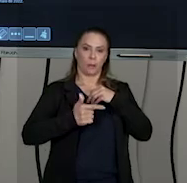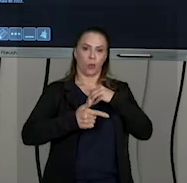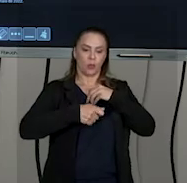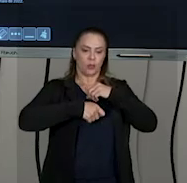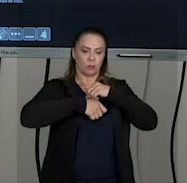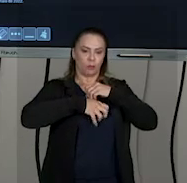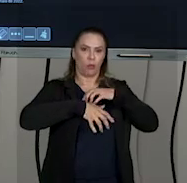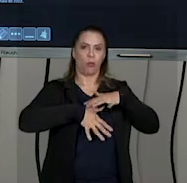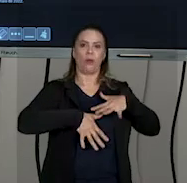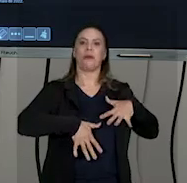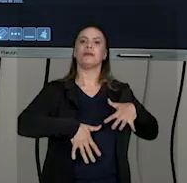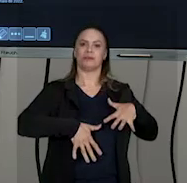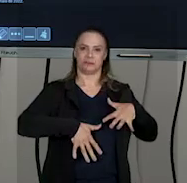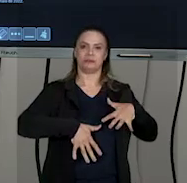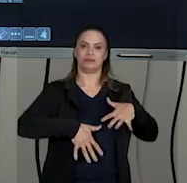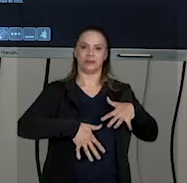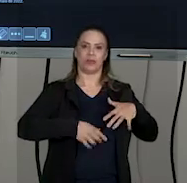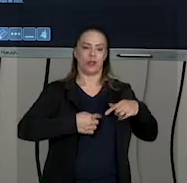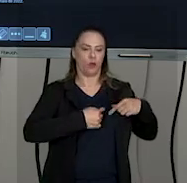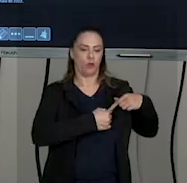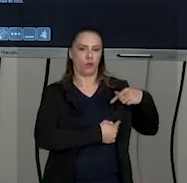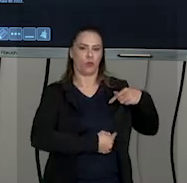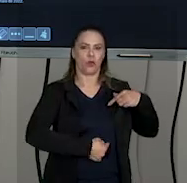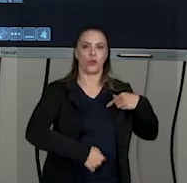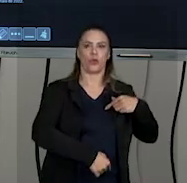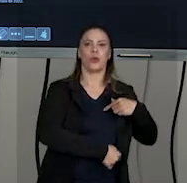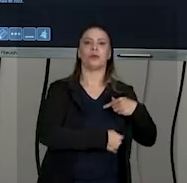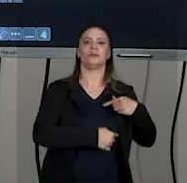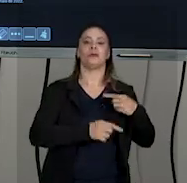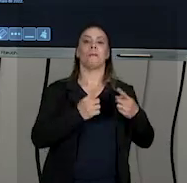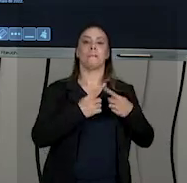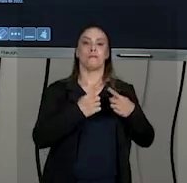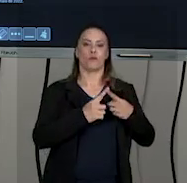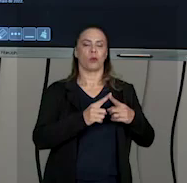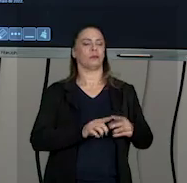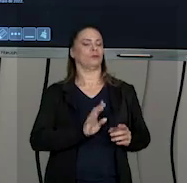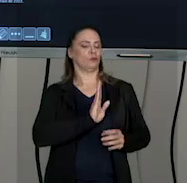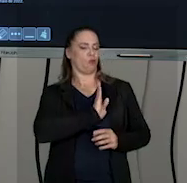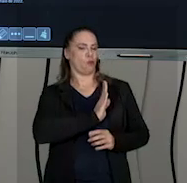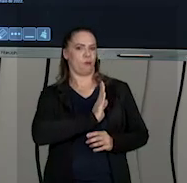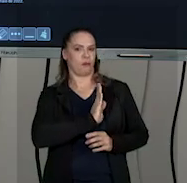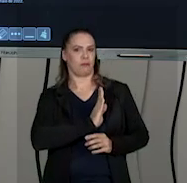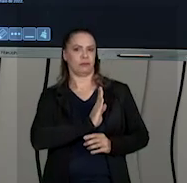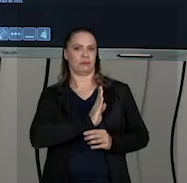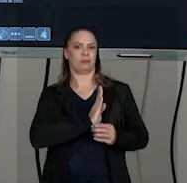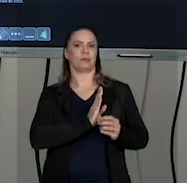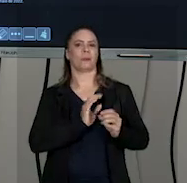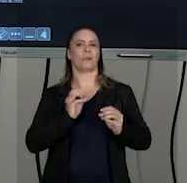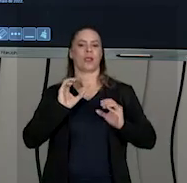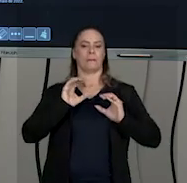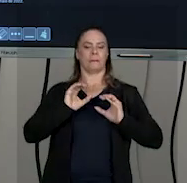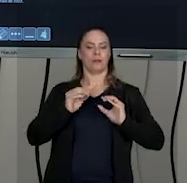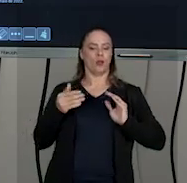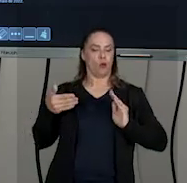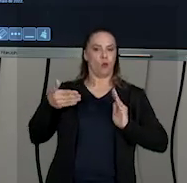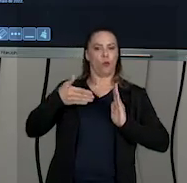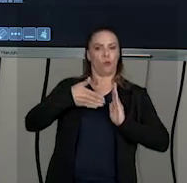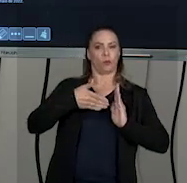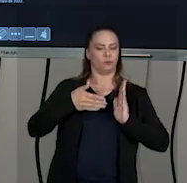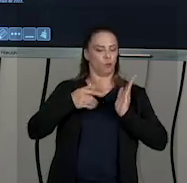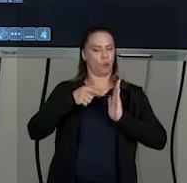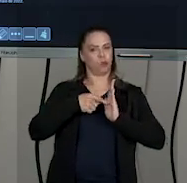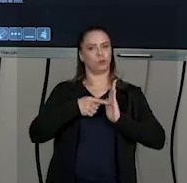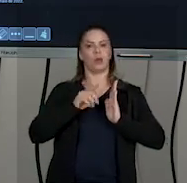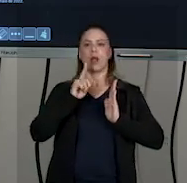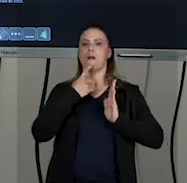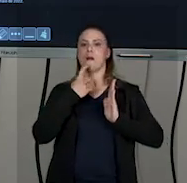Vai voltar para o coração. Ele volta para o coração, mas